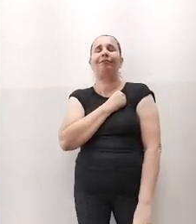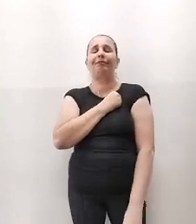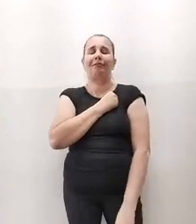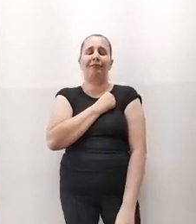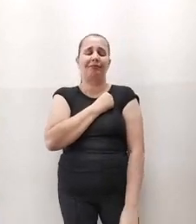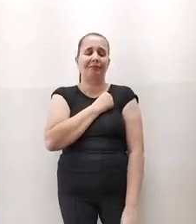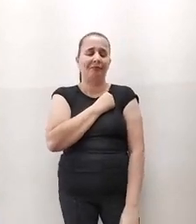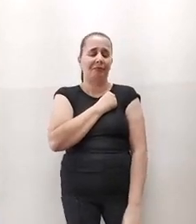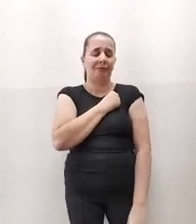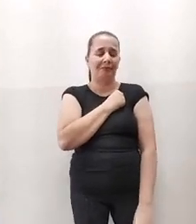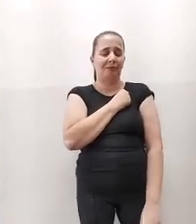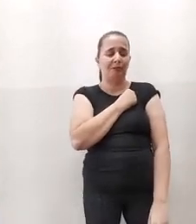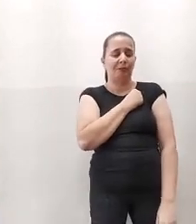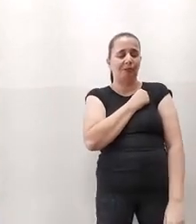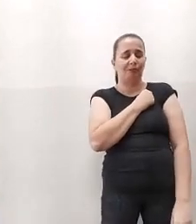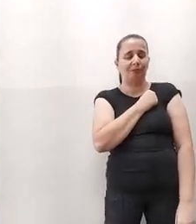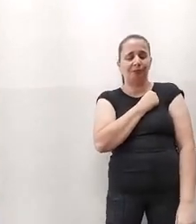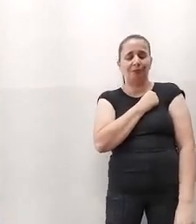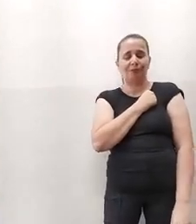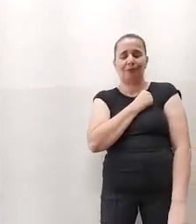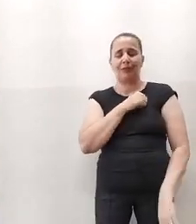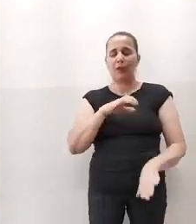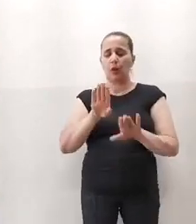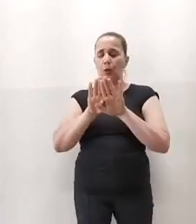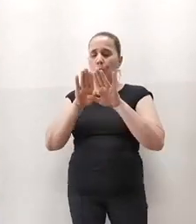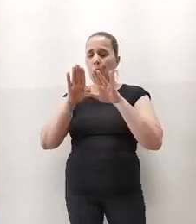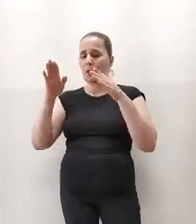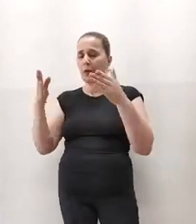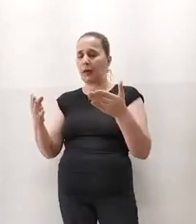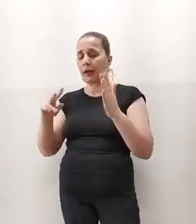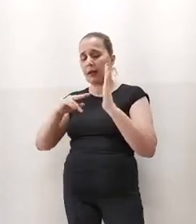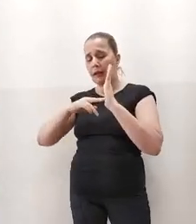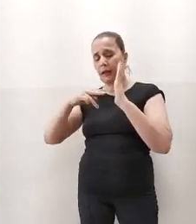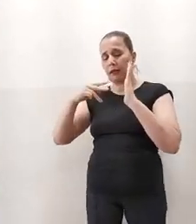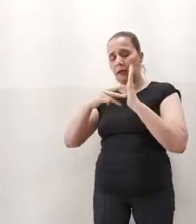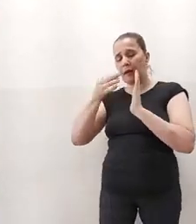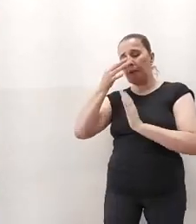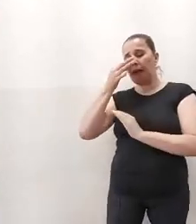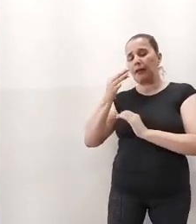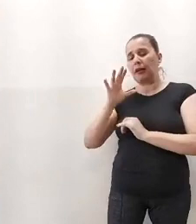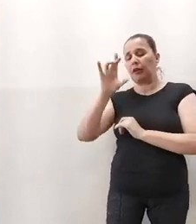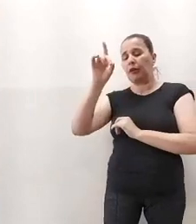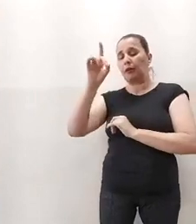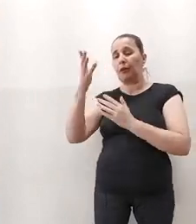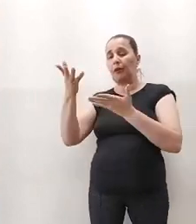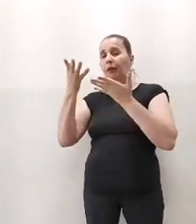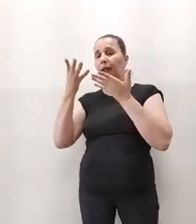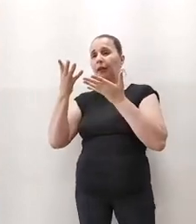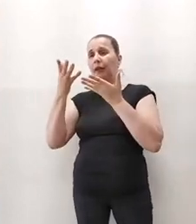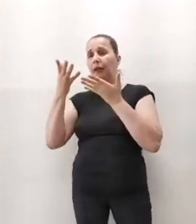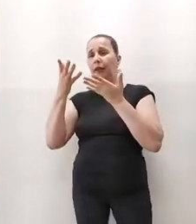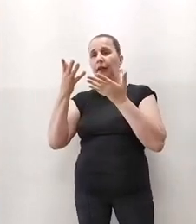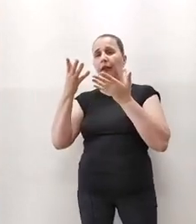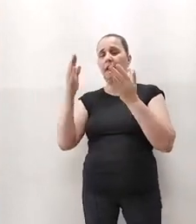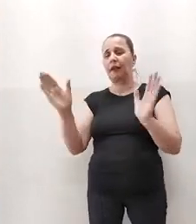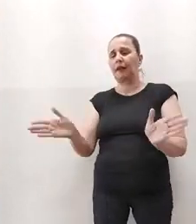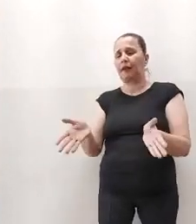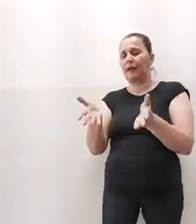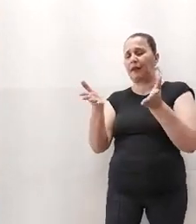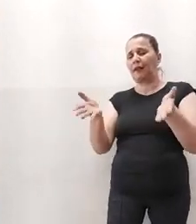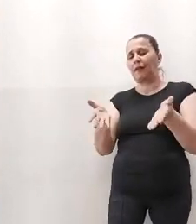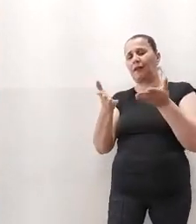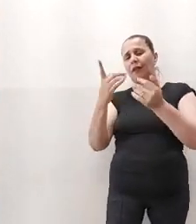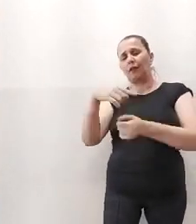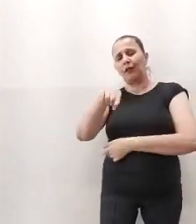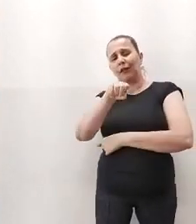E o altar simboliza a presença de Deus, o fogo de Deus. Eu queria te incentivar, você